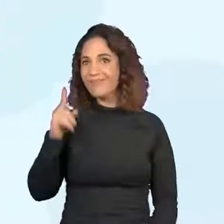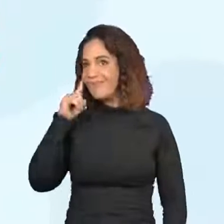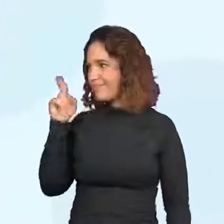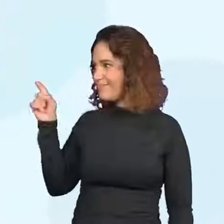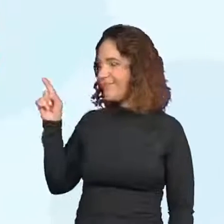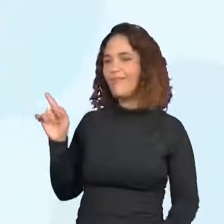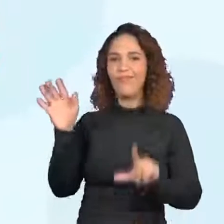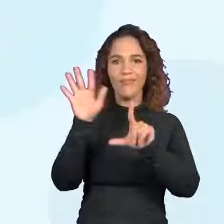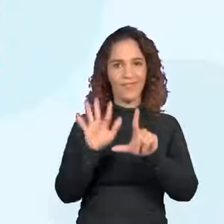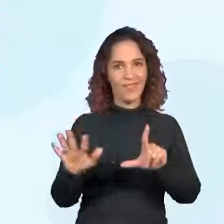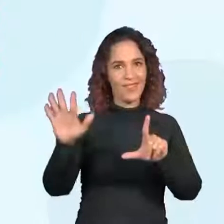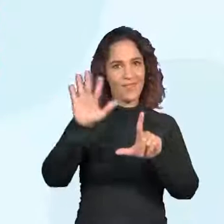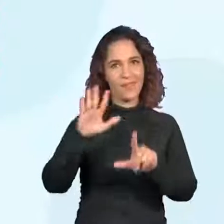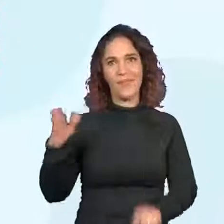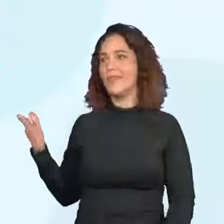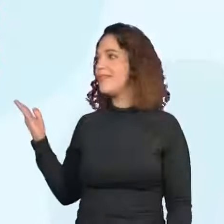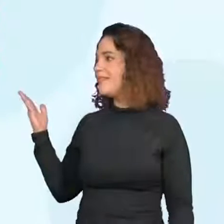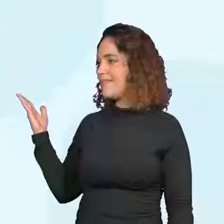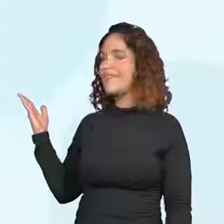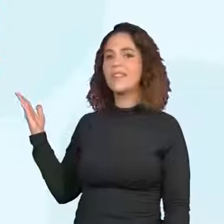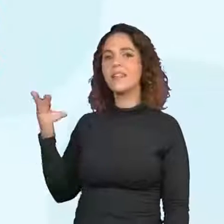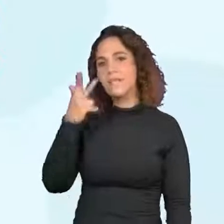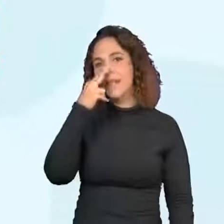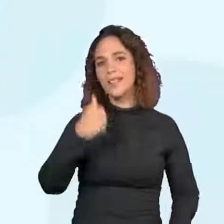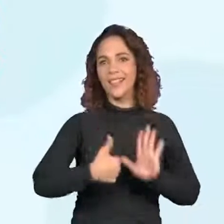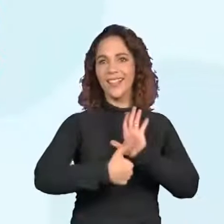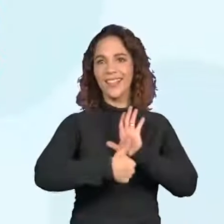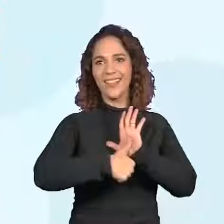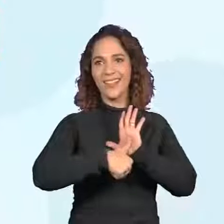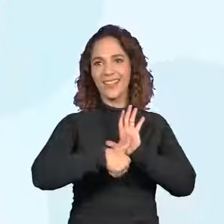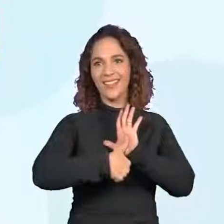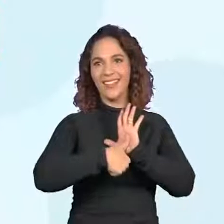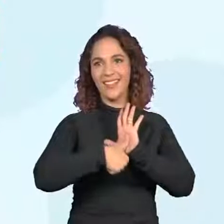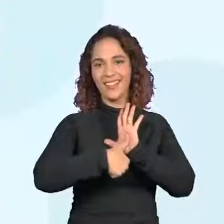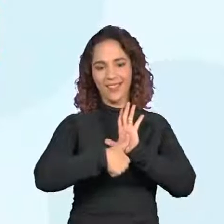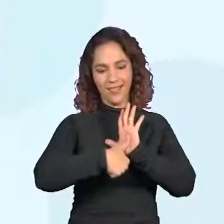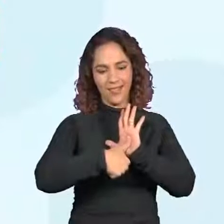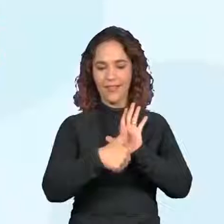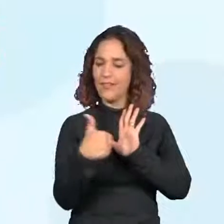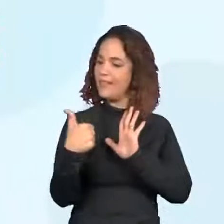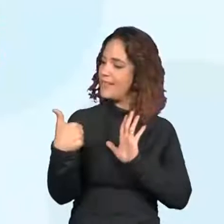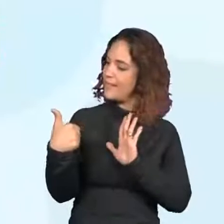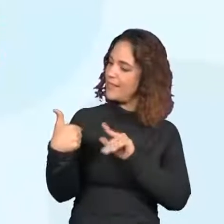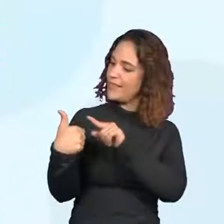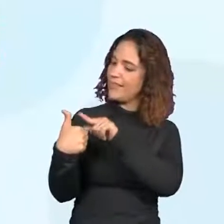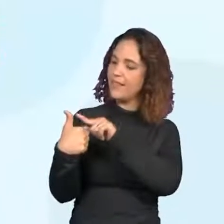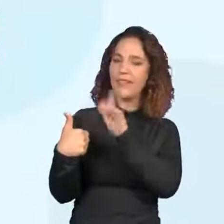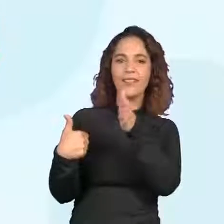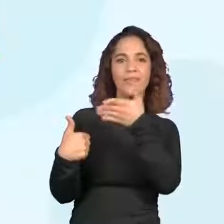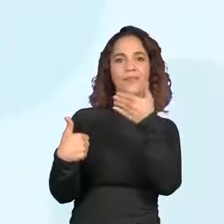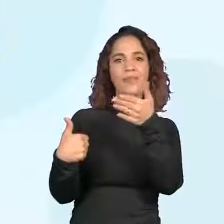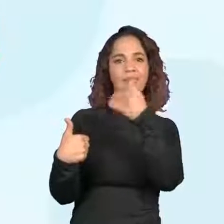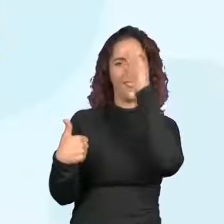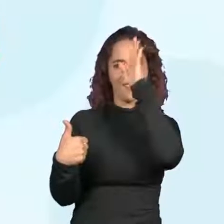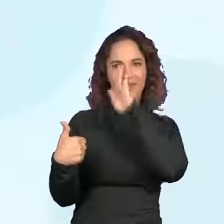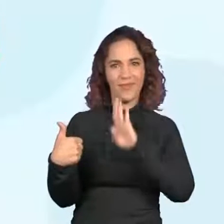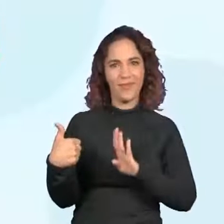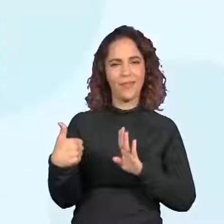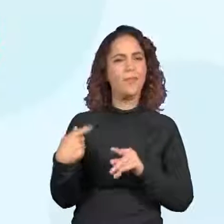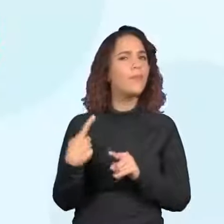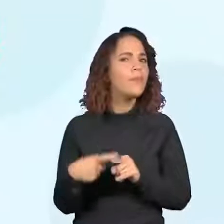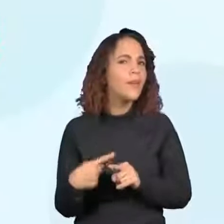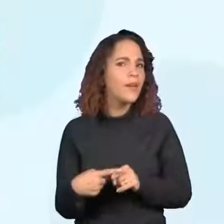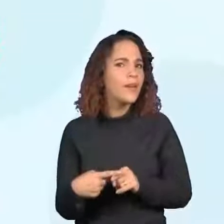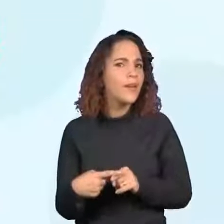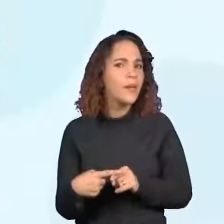imagem justamente como se fosse uma impressão digital com a bandeira do Brasil. Por quê? Nós temos que eliminar